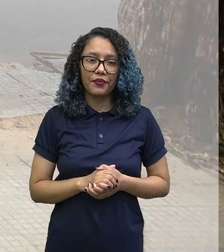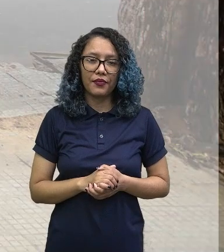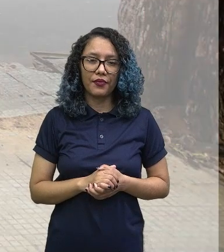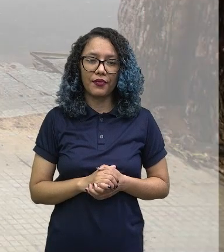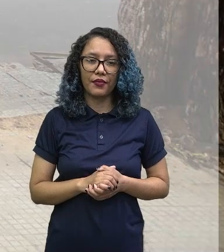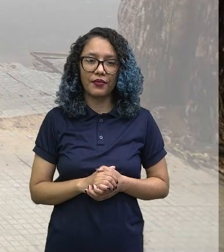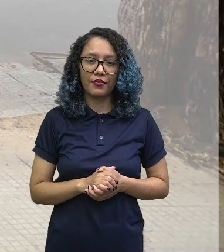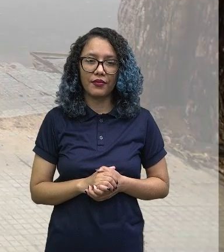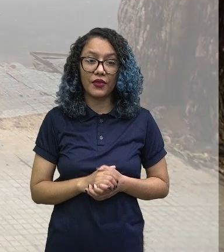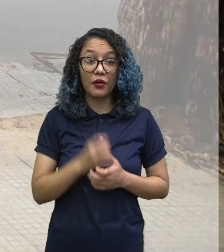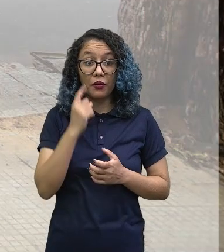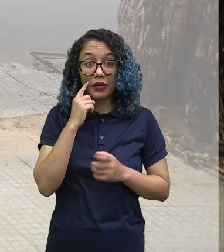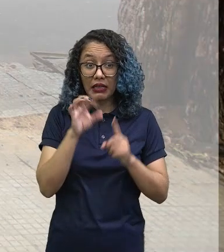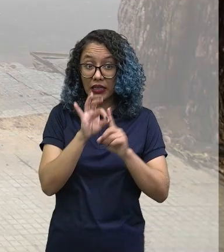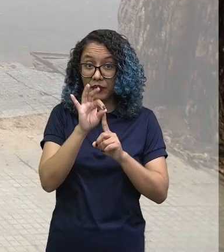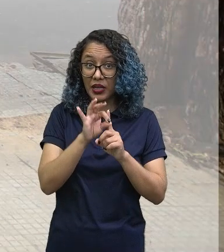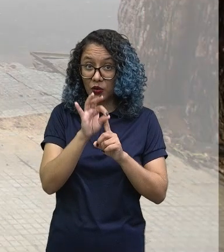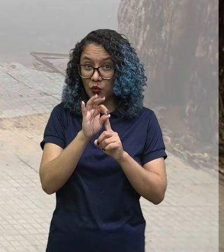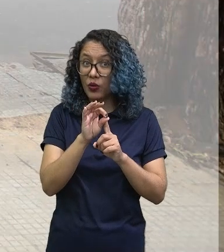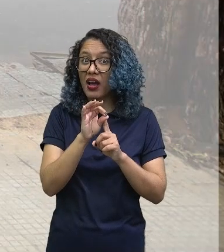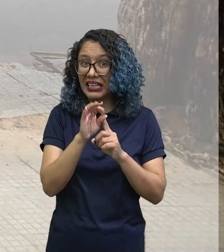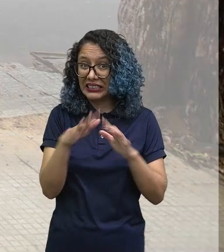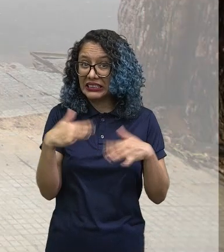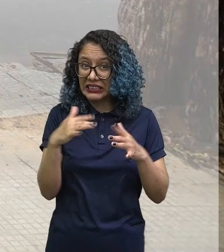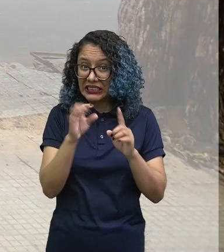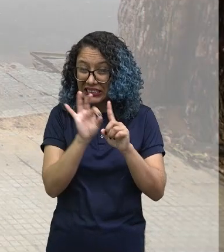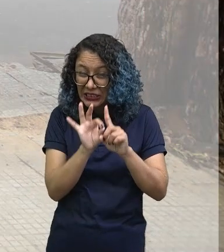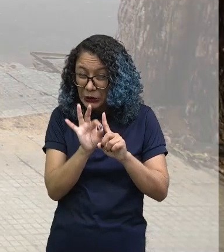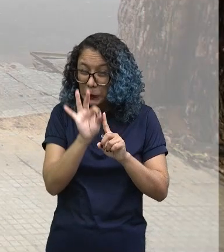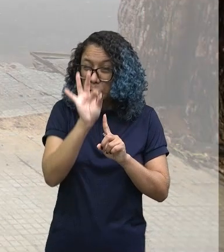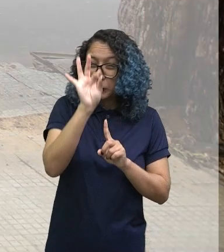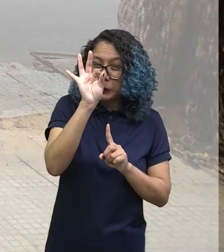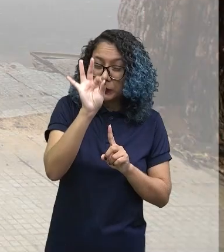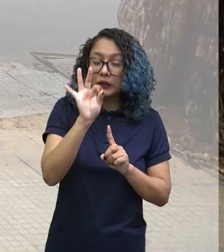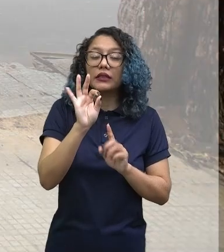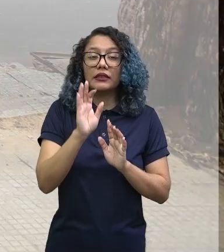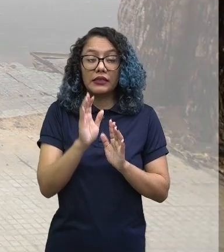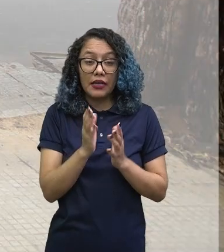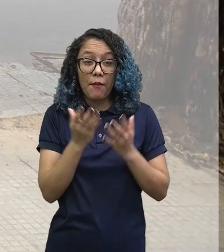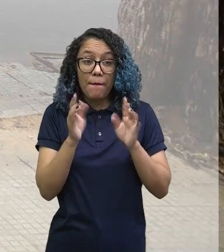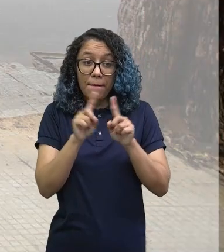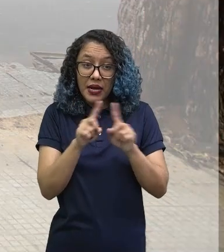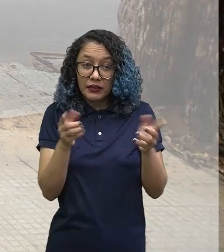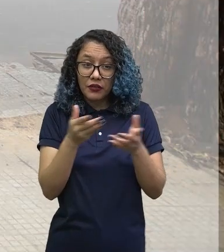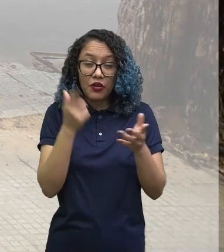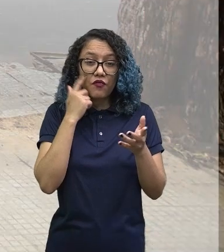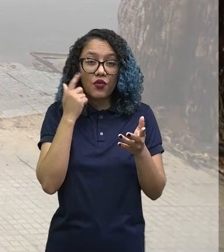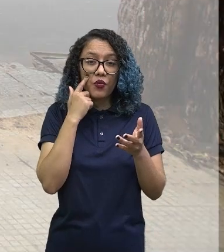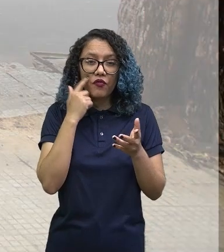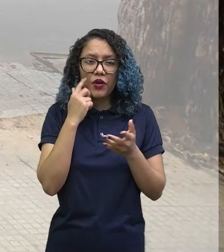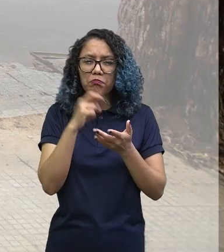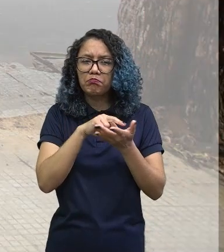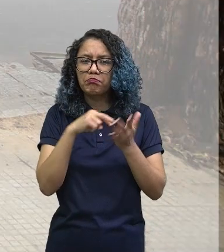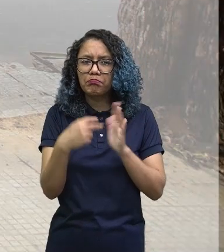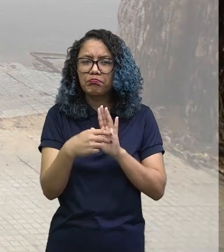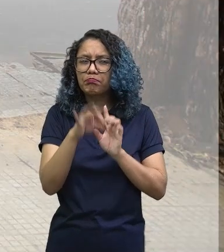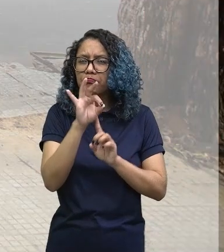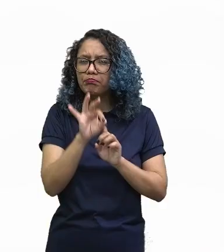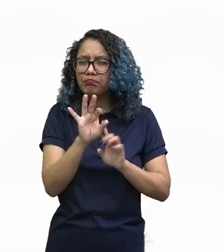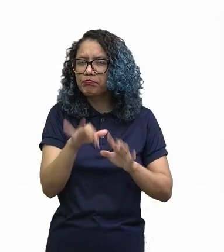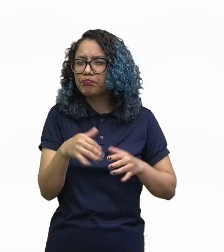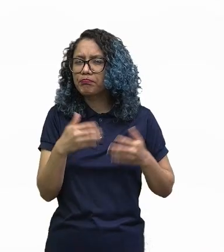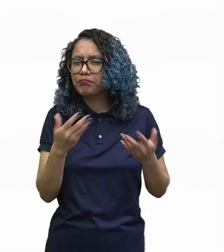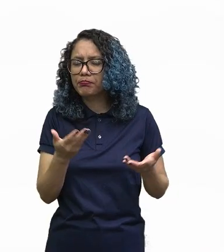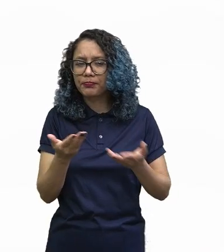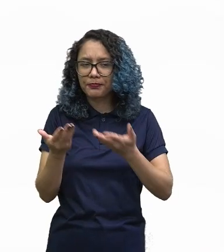essa temperatura muito alta, não é? E agora, vamos entender o que é essa temperatura? Olha só, vamos